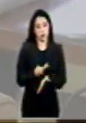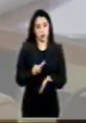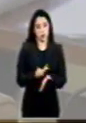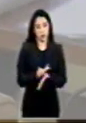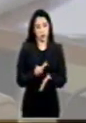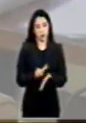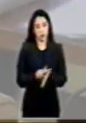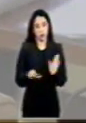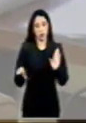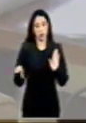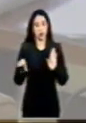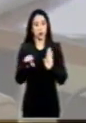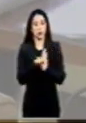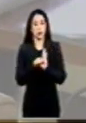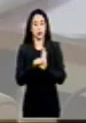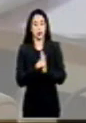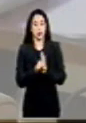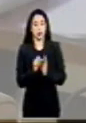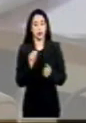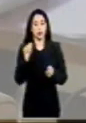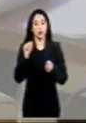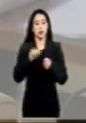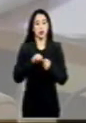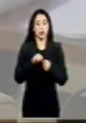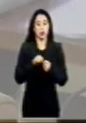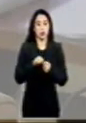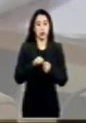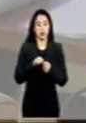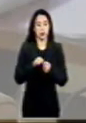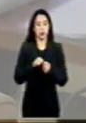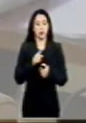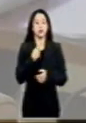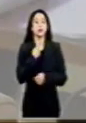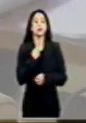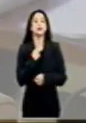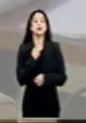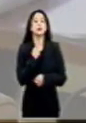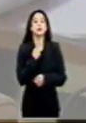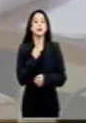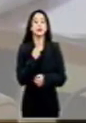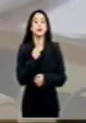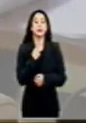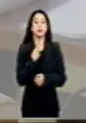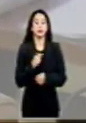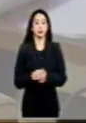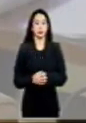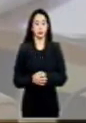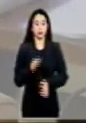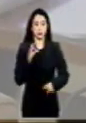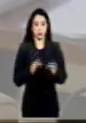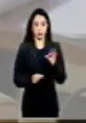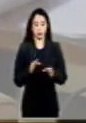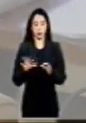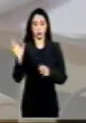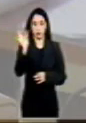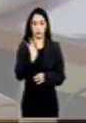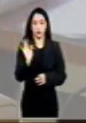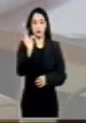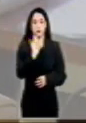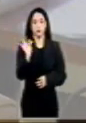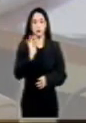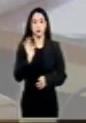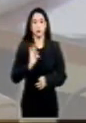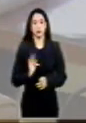eventuais crimes, como o fez, aliás, quando o desejou, em relação à Justiça Federal, no que tange os